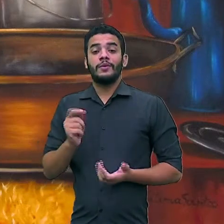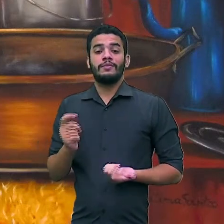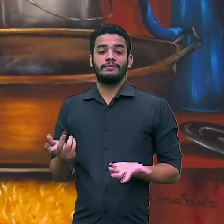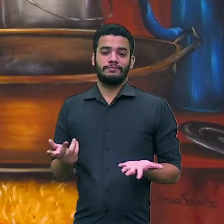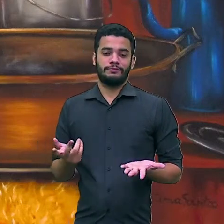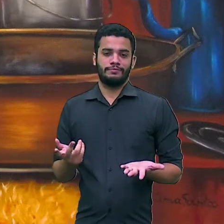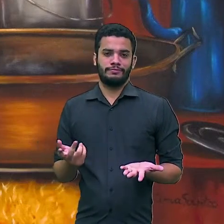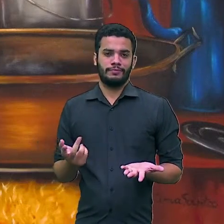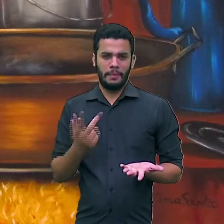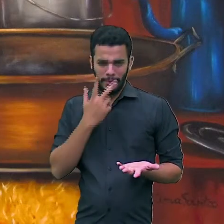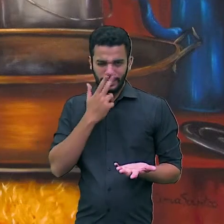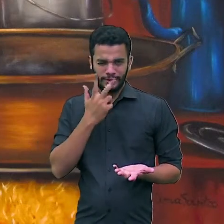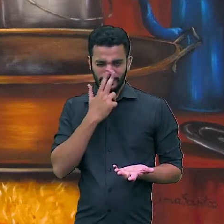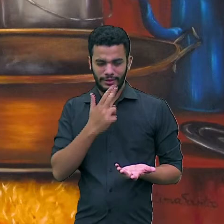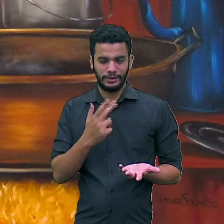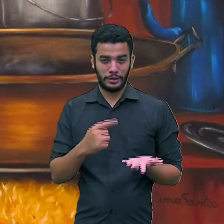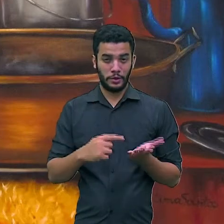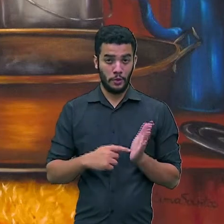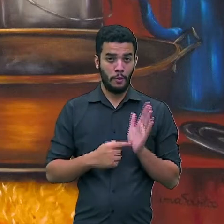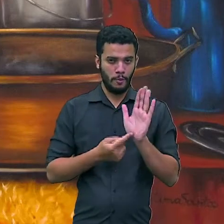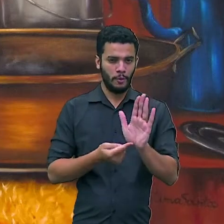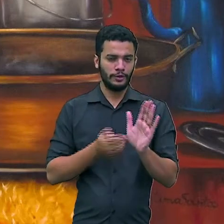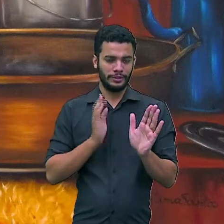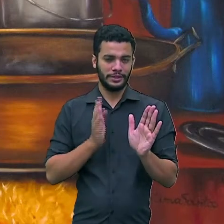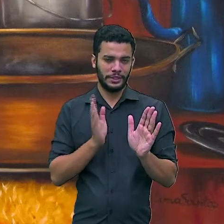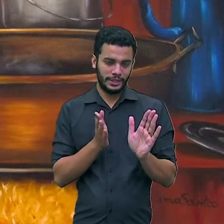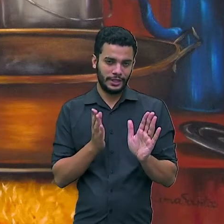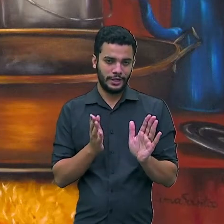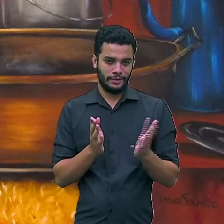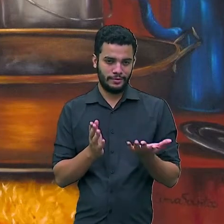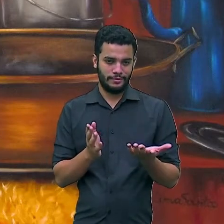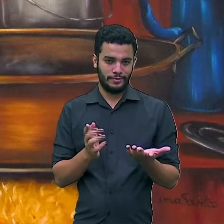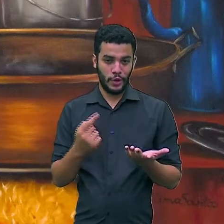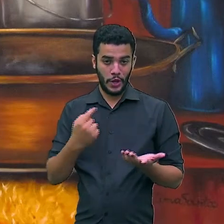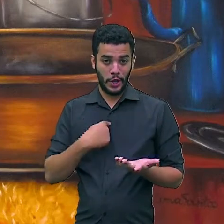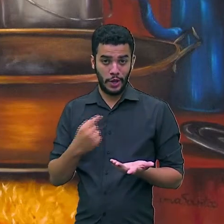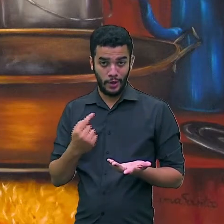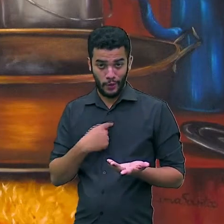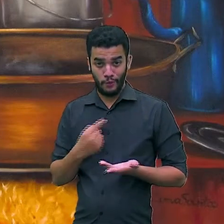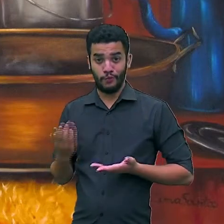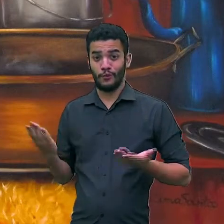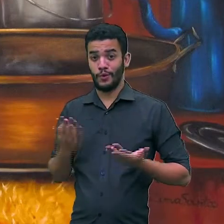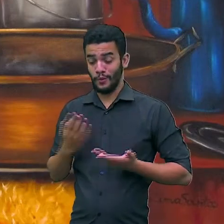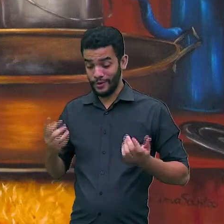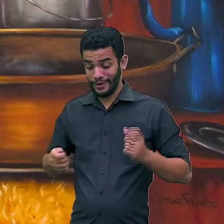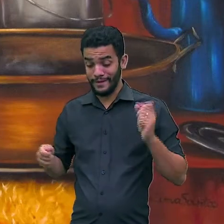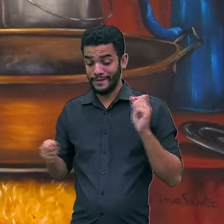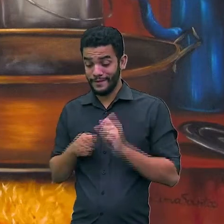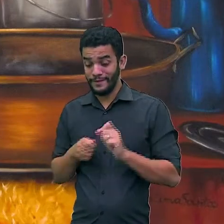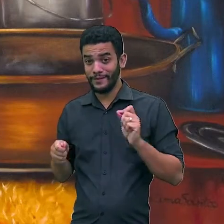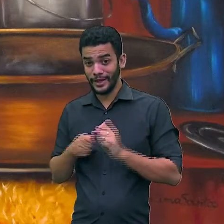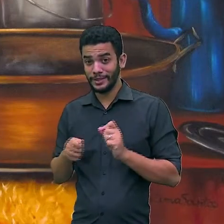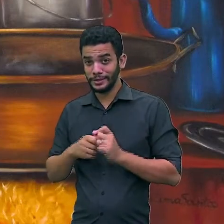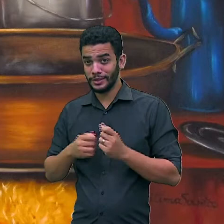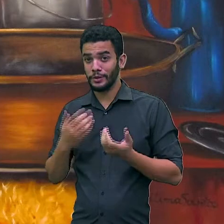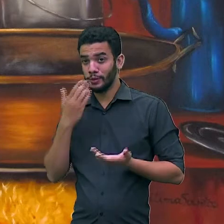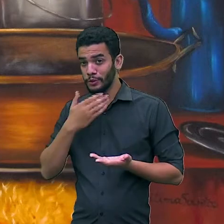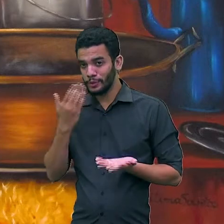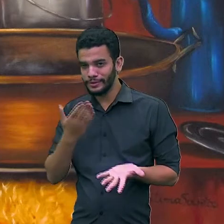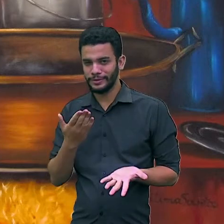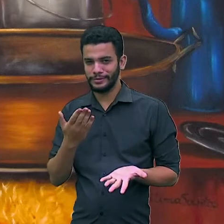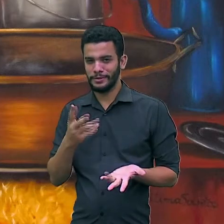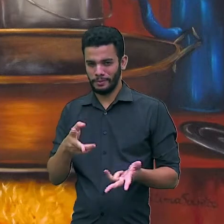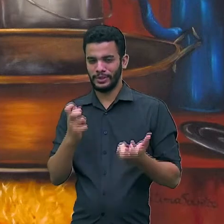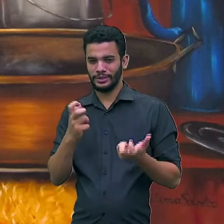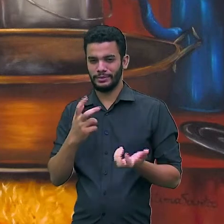que sim. Está no tempo presente. Algo que está acontecendo. Vamos agora